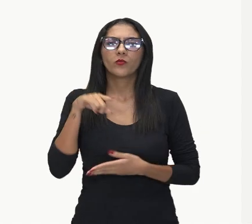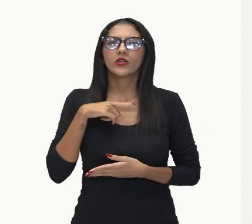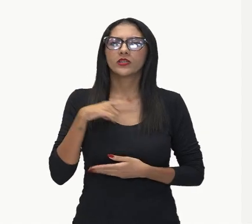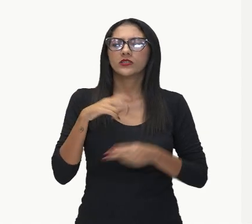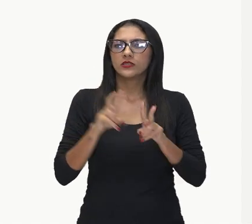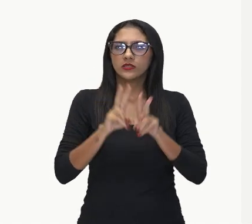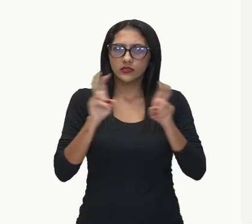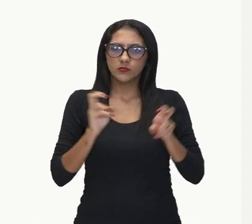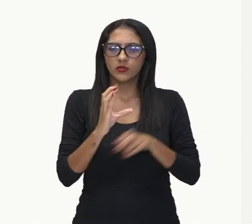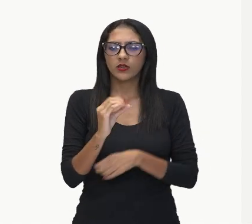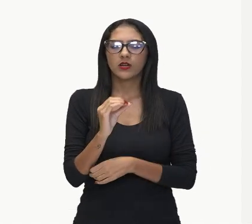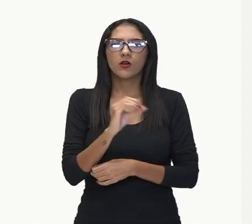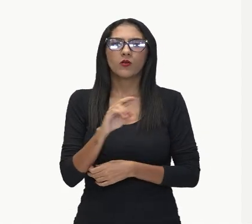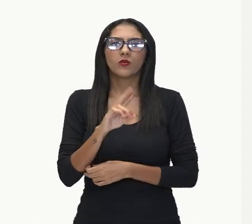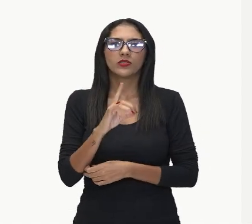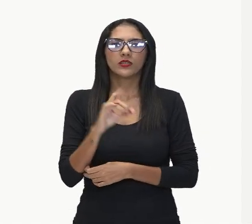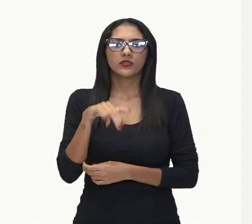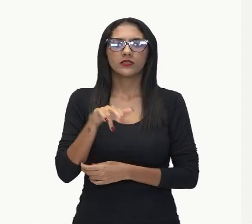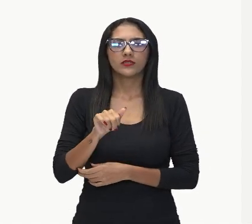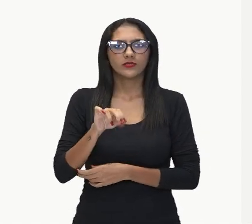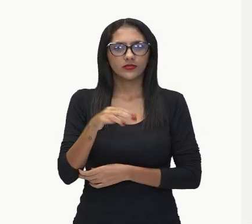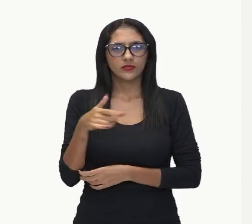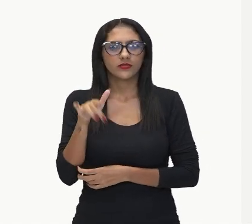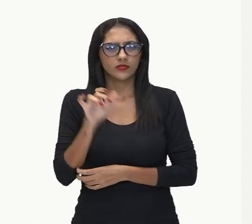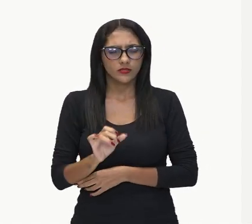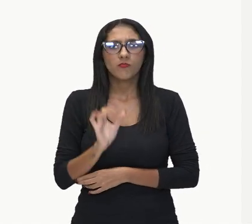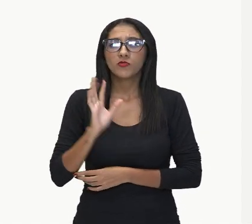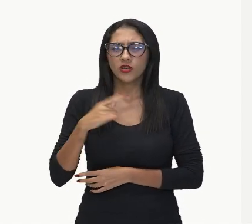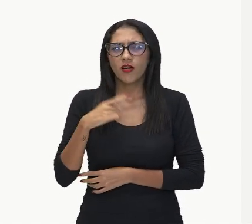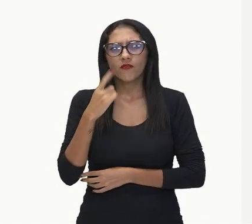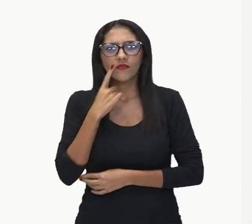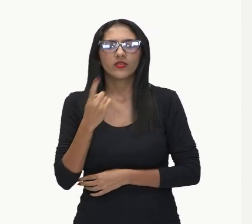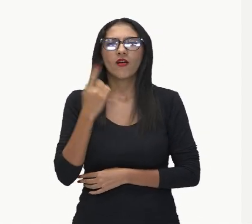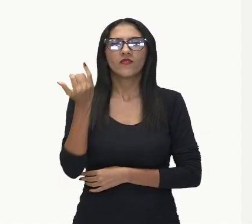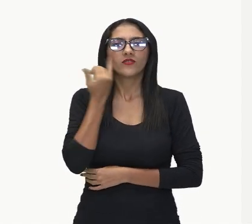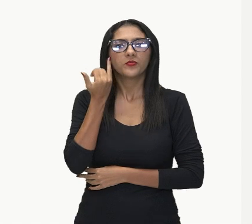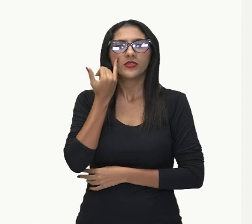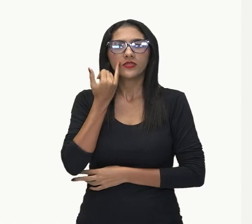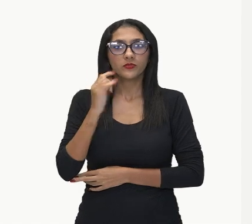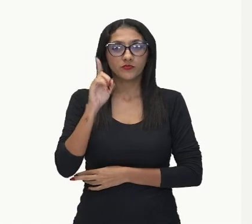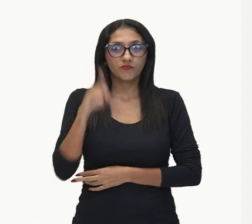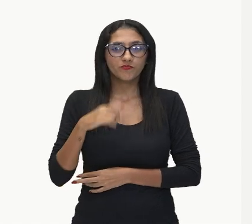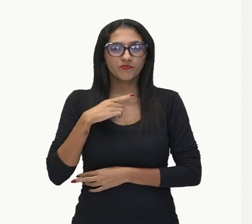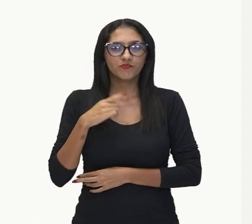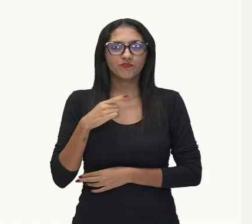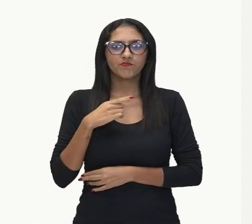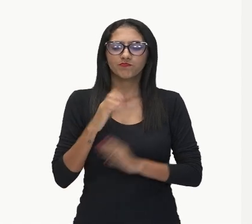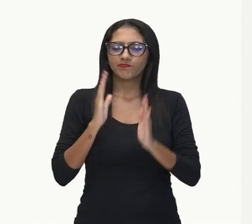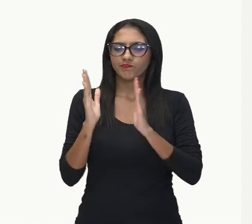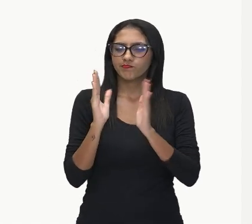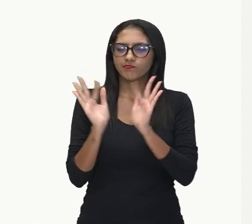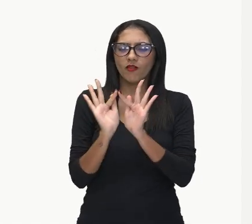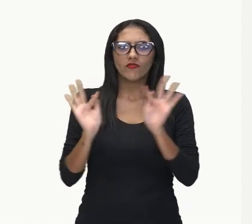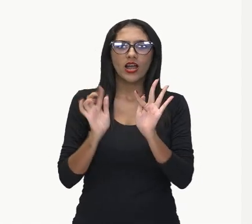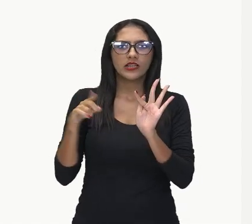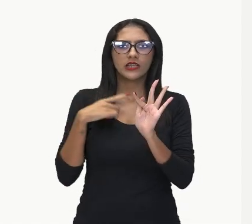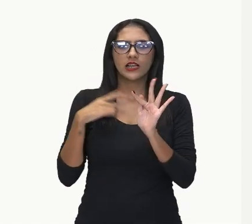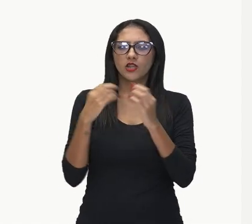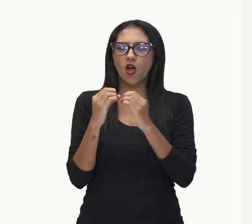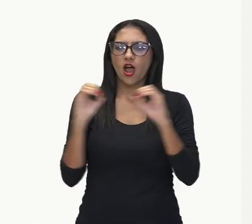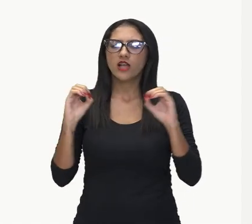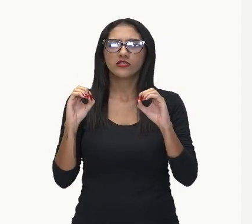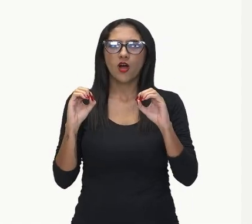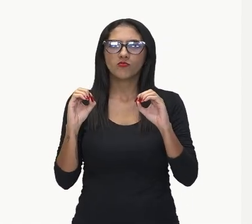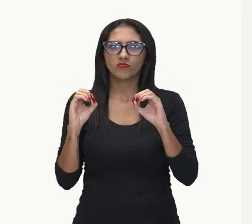por coordenação. Já vimos que o período composto por coordenação é aquele período que apresenta orações